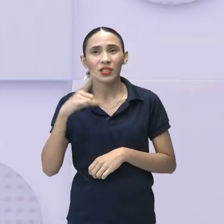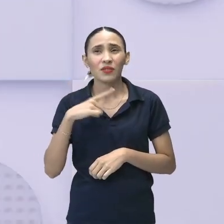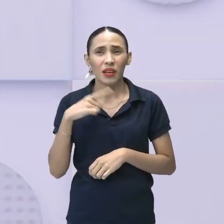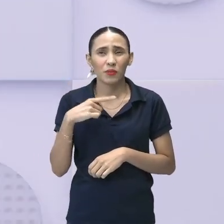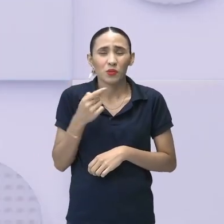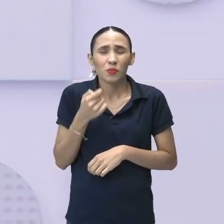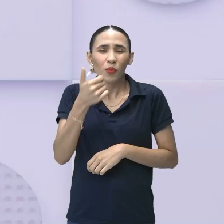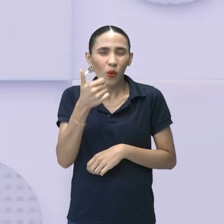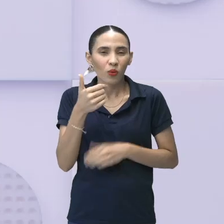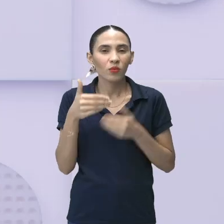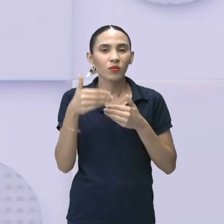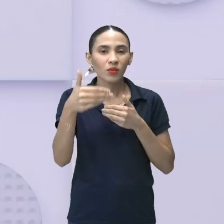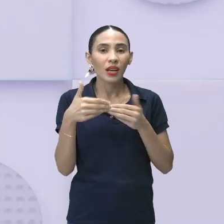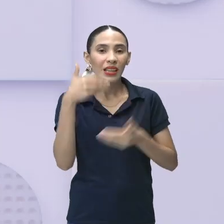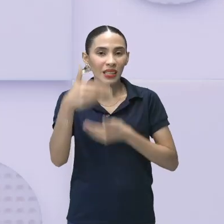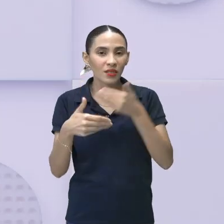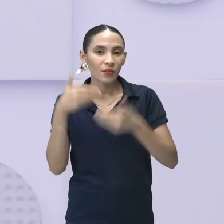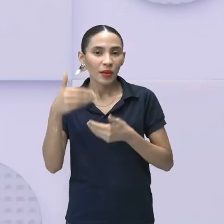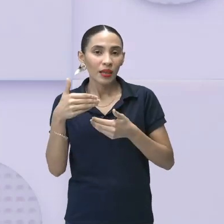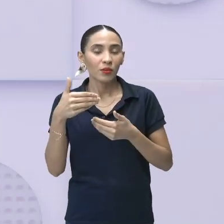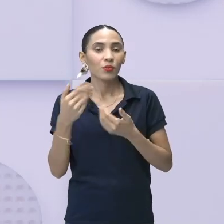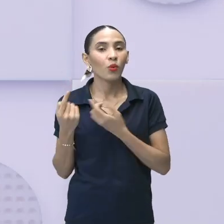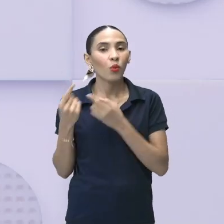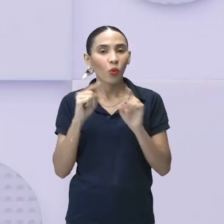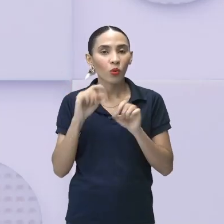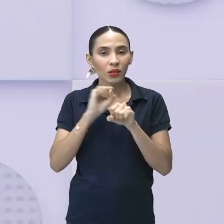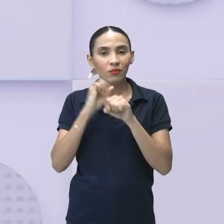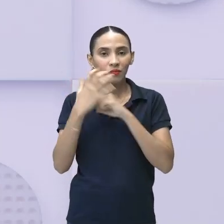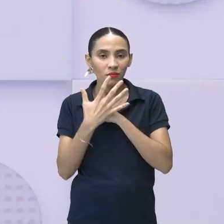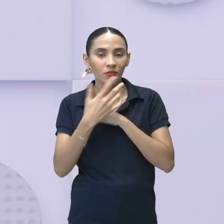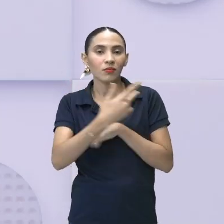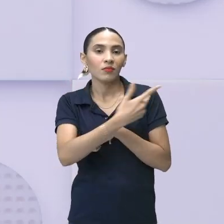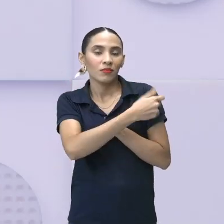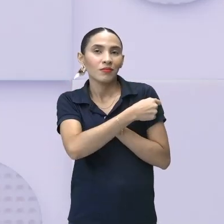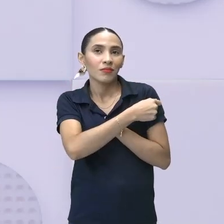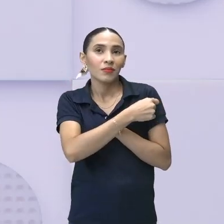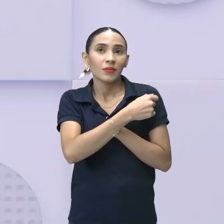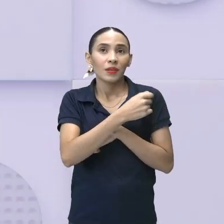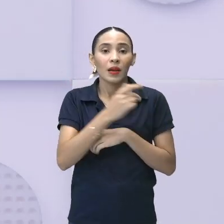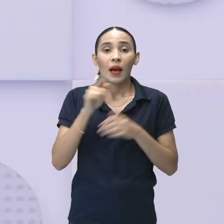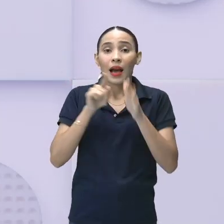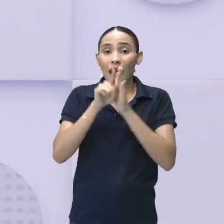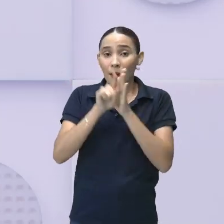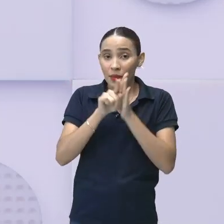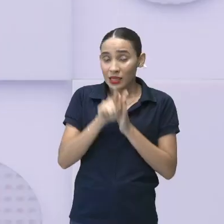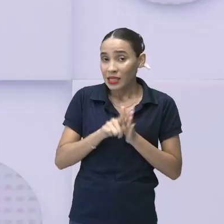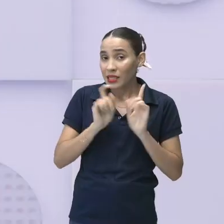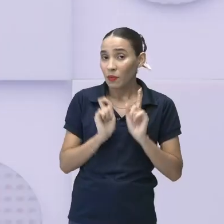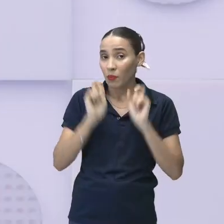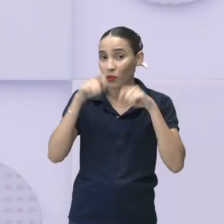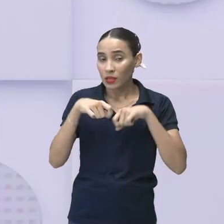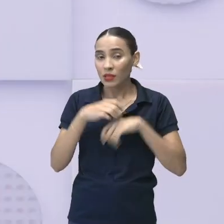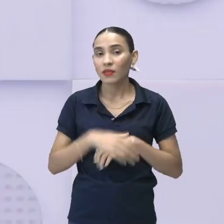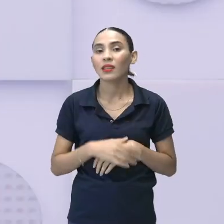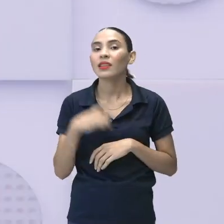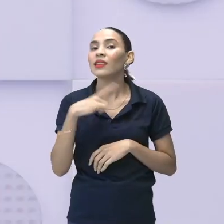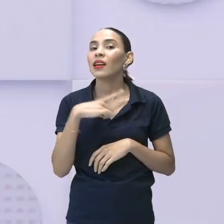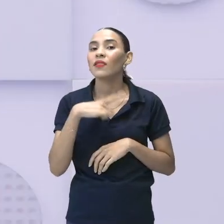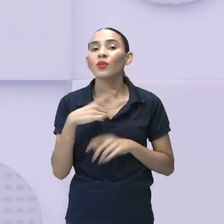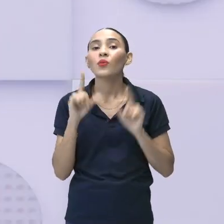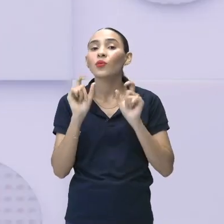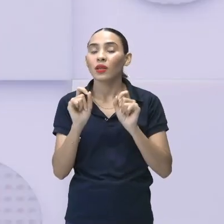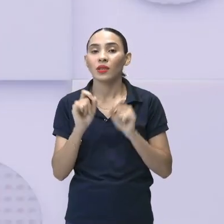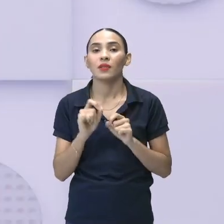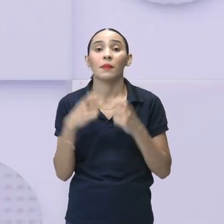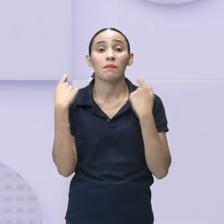necessário haver debates nesse campo da bioética, no sentido de que até que ponto que eu posso utilizar